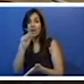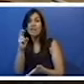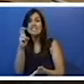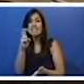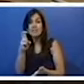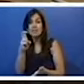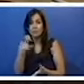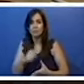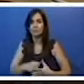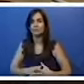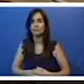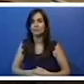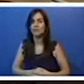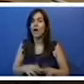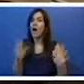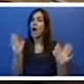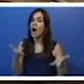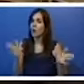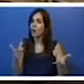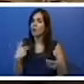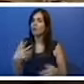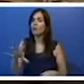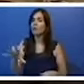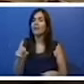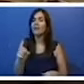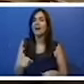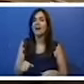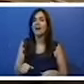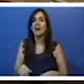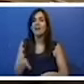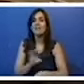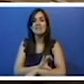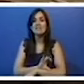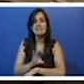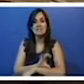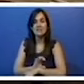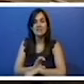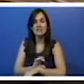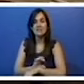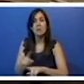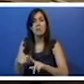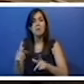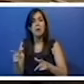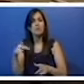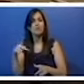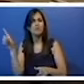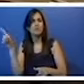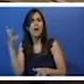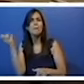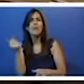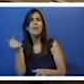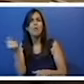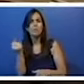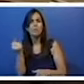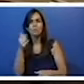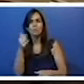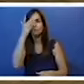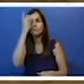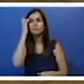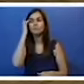seguindo agora eu vou pegar a Barrinha cinza que aqui para mim aparece Branca tá pessoal mas é a cinza que tá lá